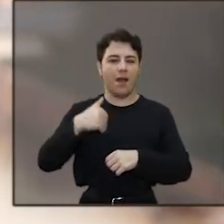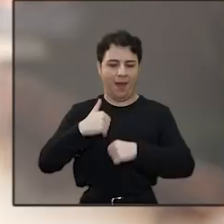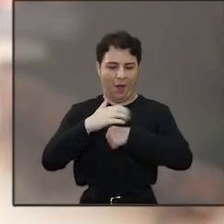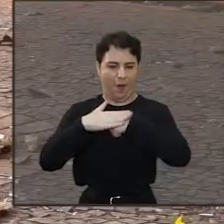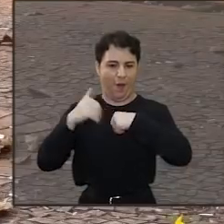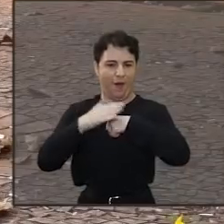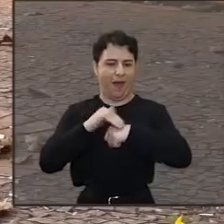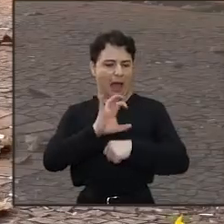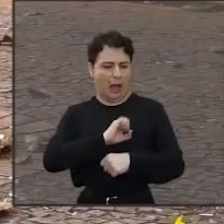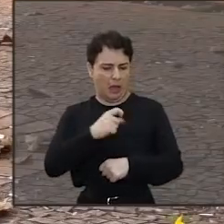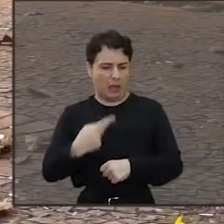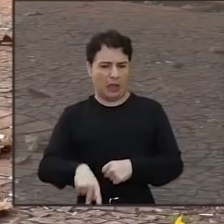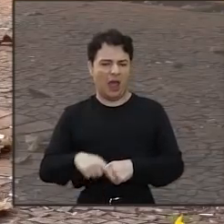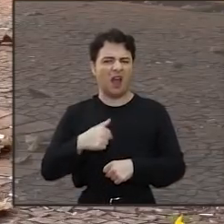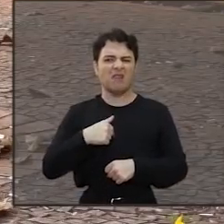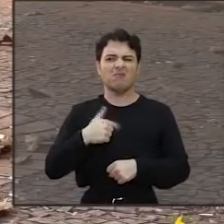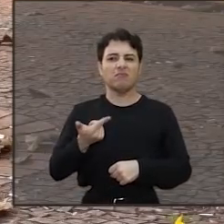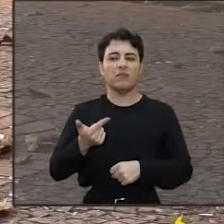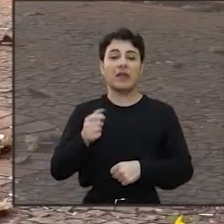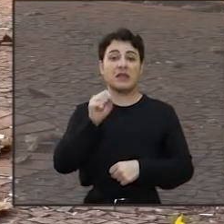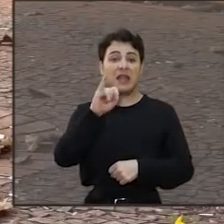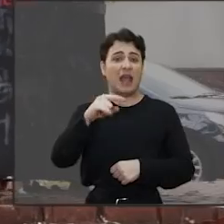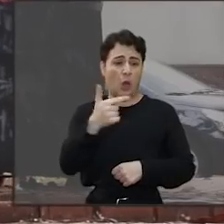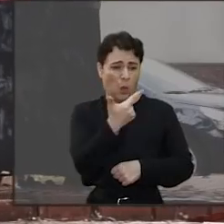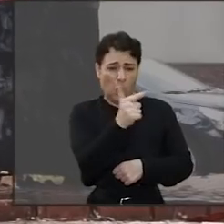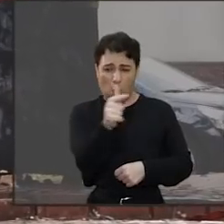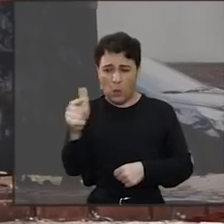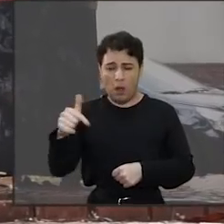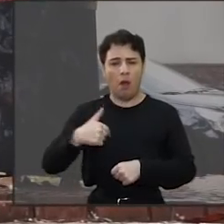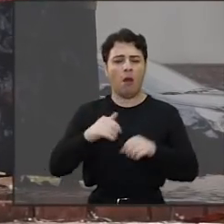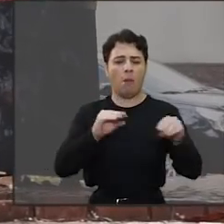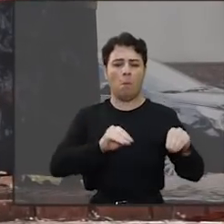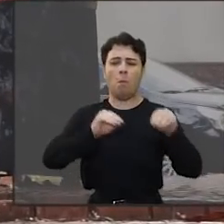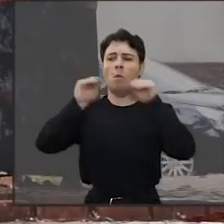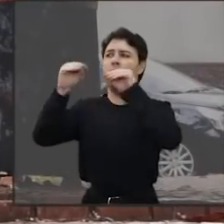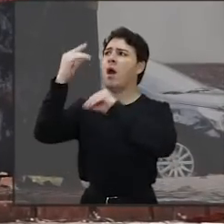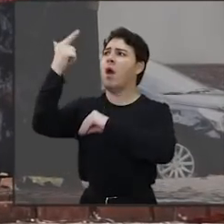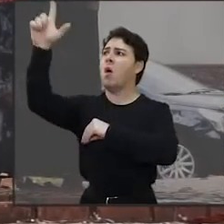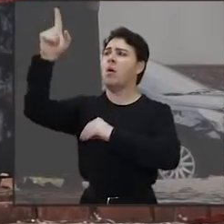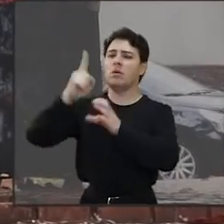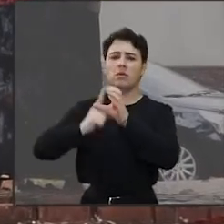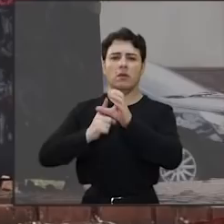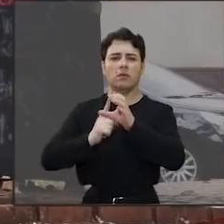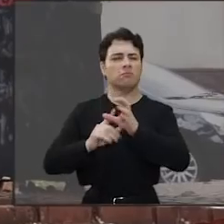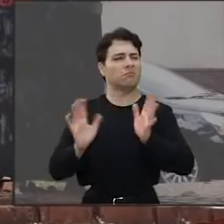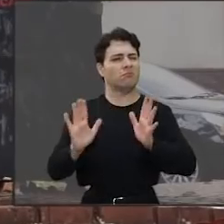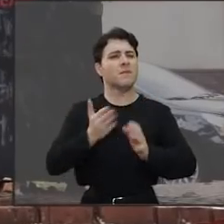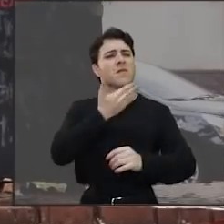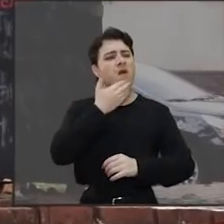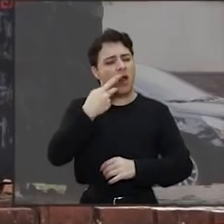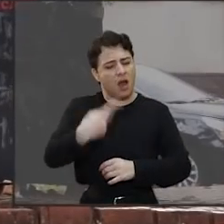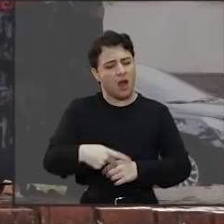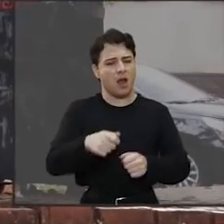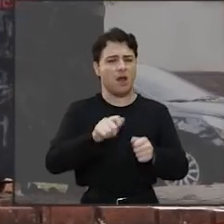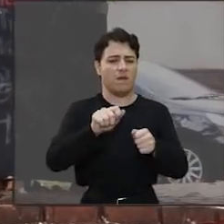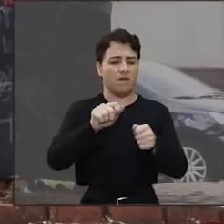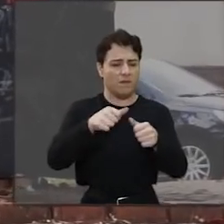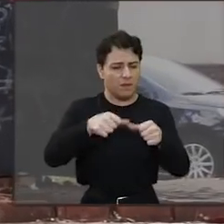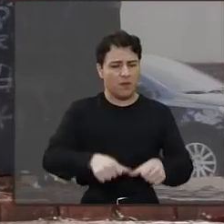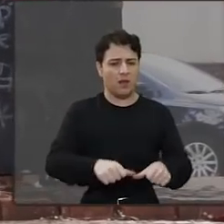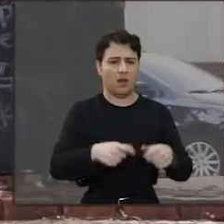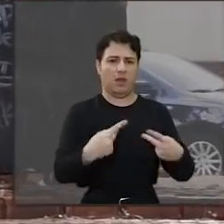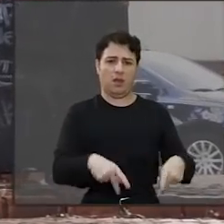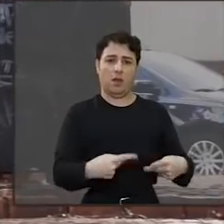por aqui, para que ela não saia daqui e vá para outra cidade. E acho que precisava ter essa conexão maior com o público daqui, com a